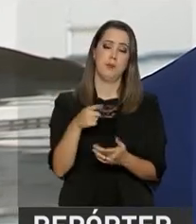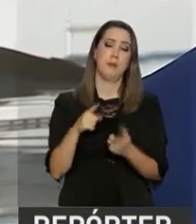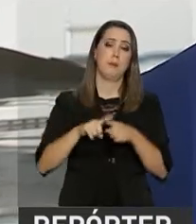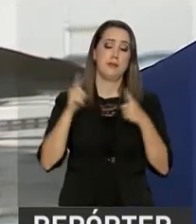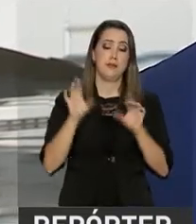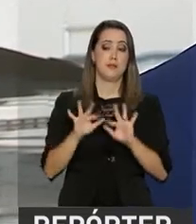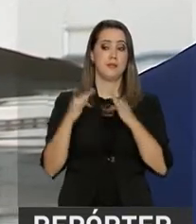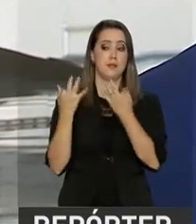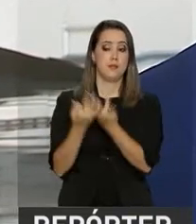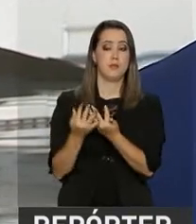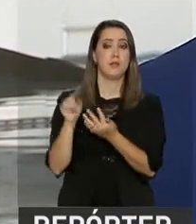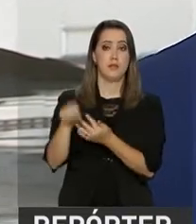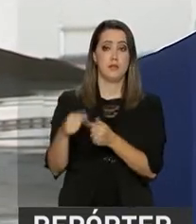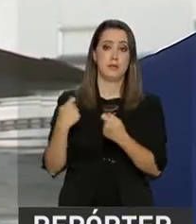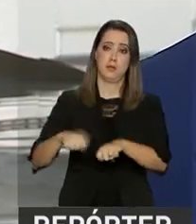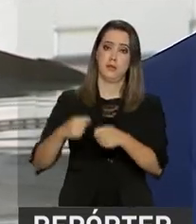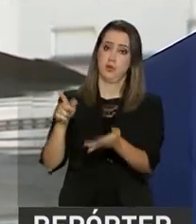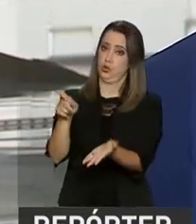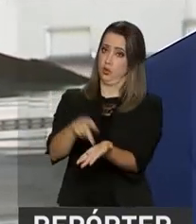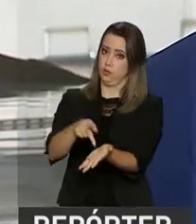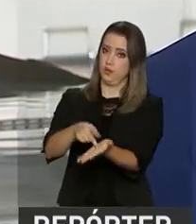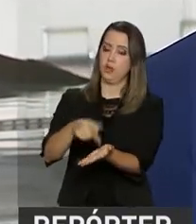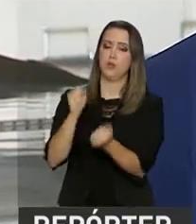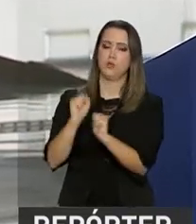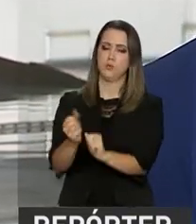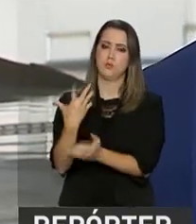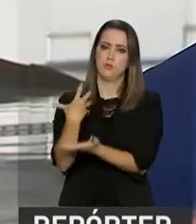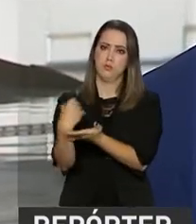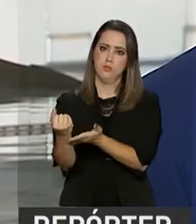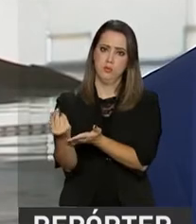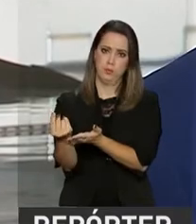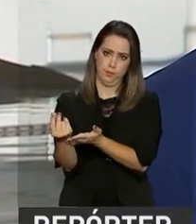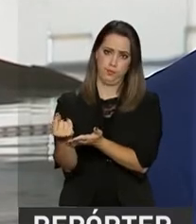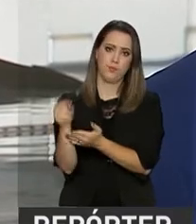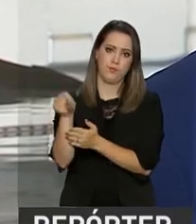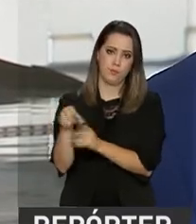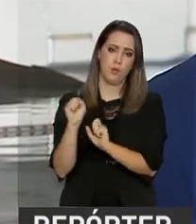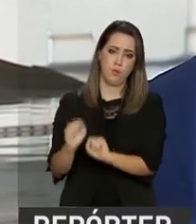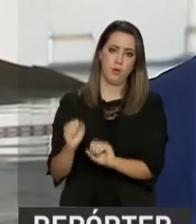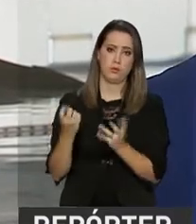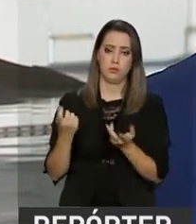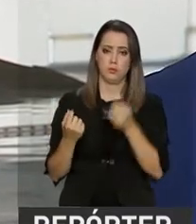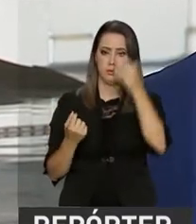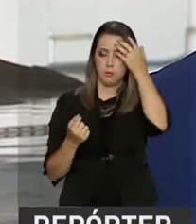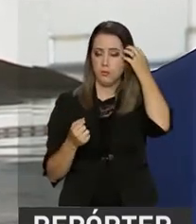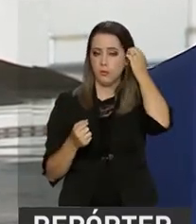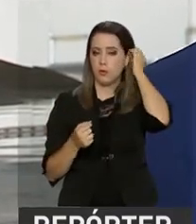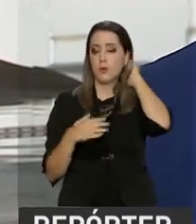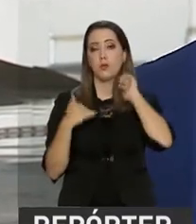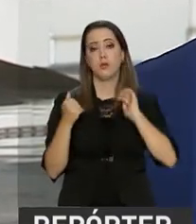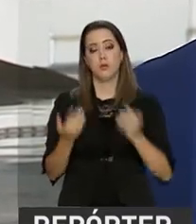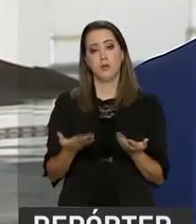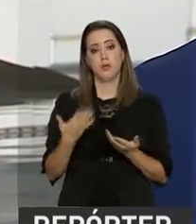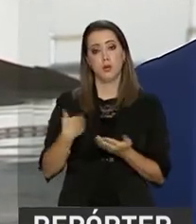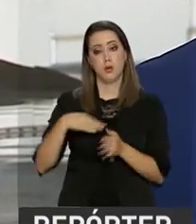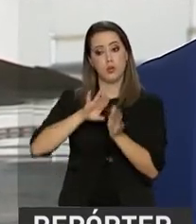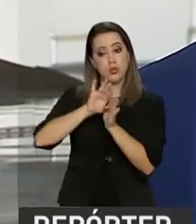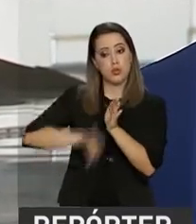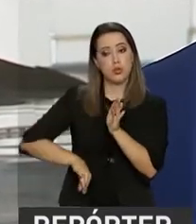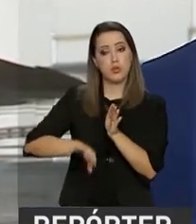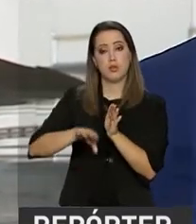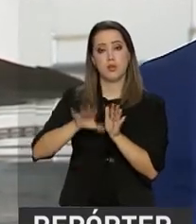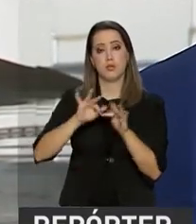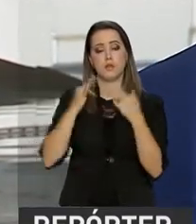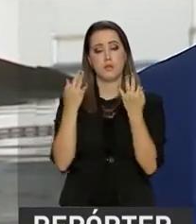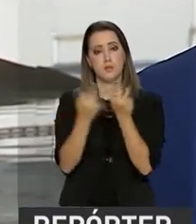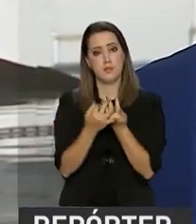Bolsa Família recebam. Com o pente fino, com a exclusão daqueles que estavam recebendo indevidamente, foi possível, nesse